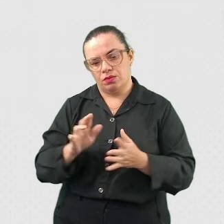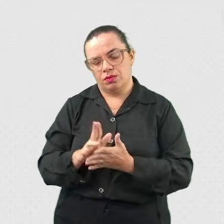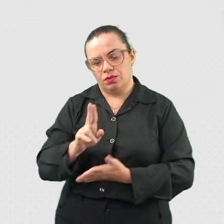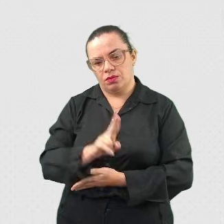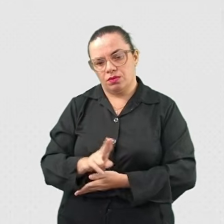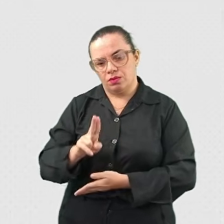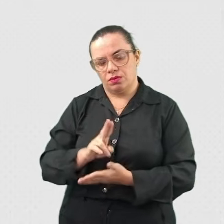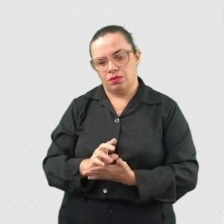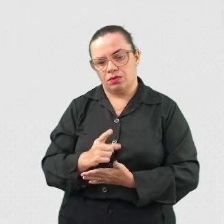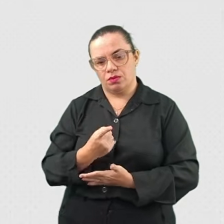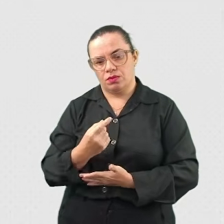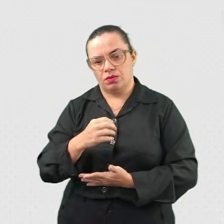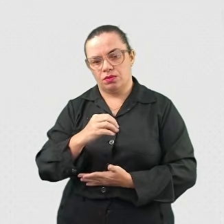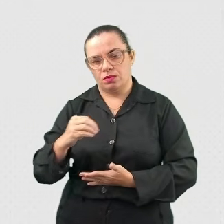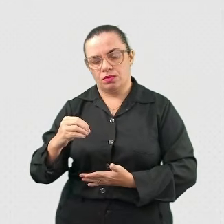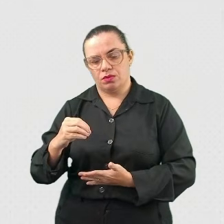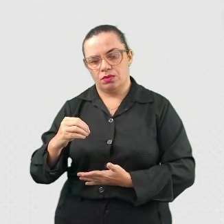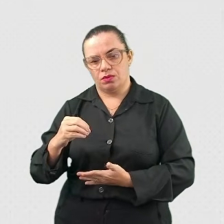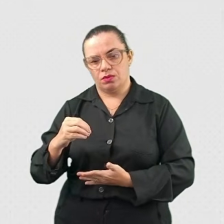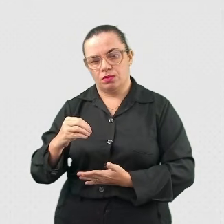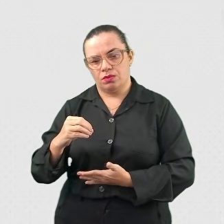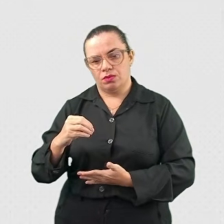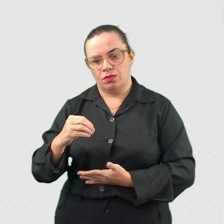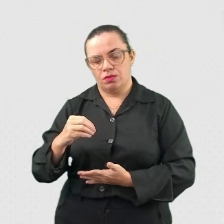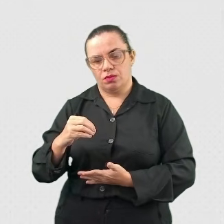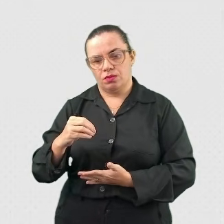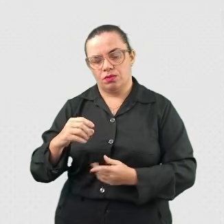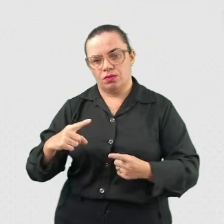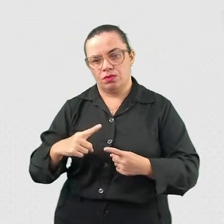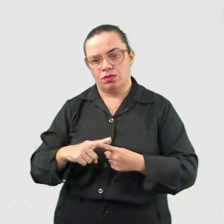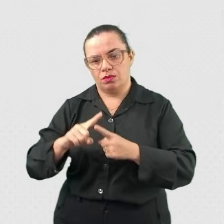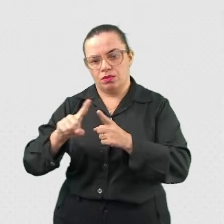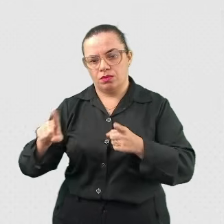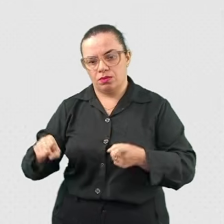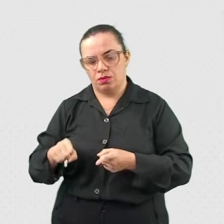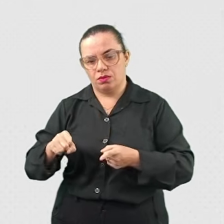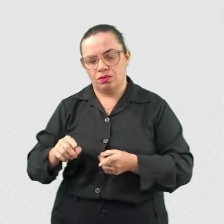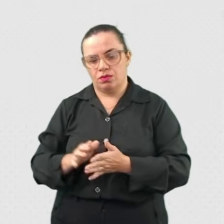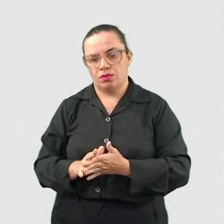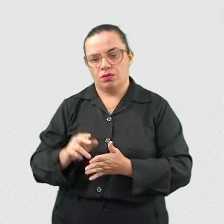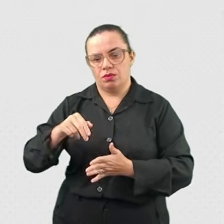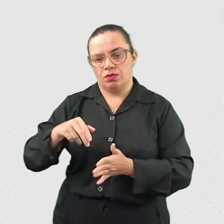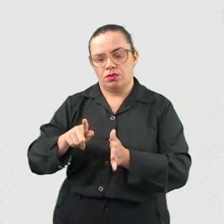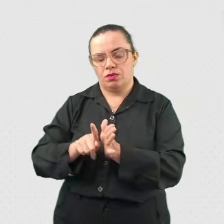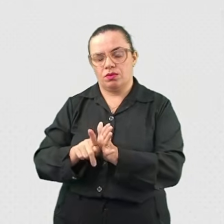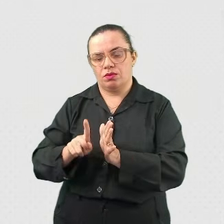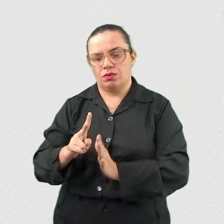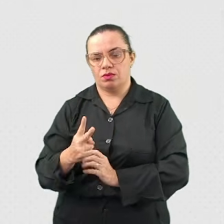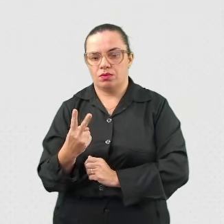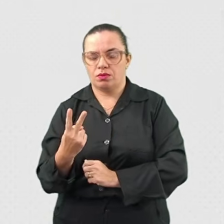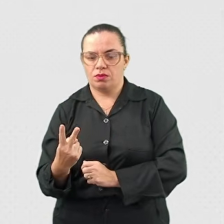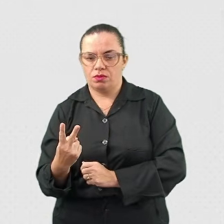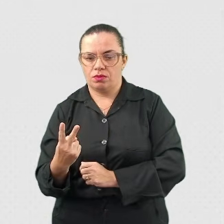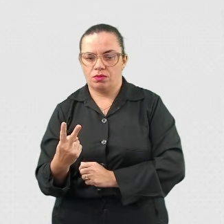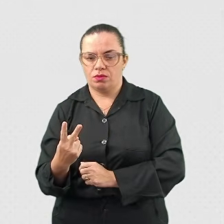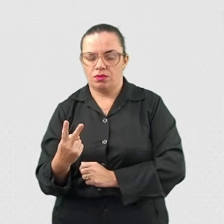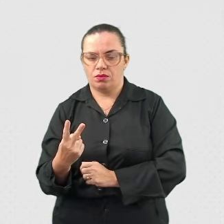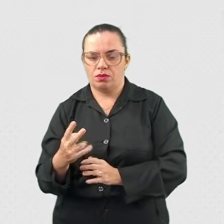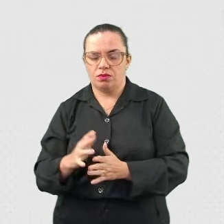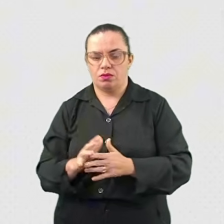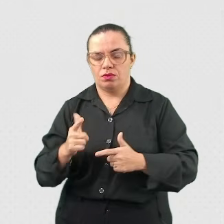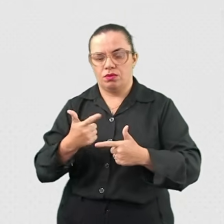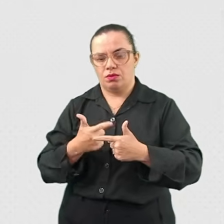que é 180 graus multiplicado por N menos 2. No caso aqui, você